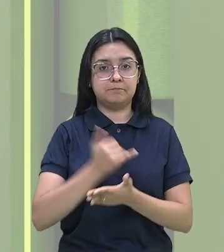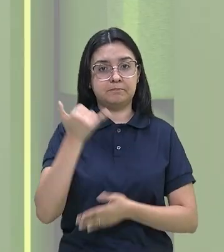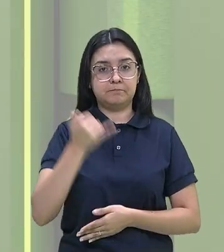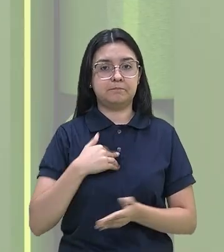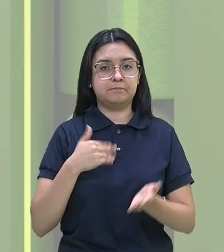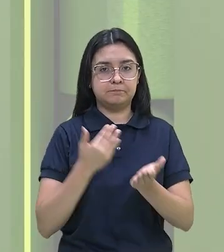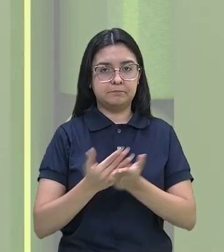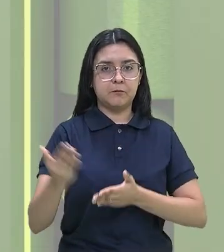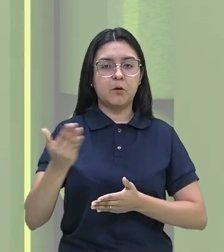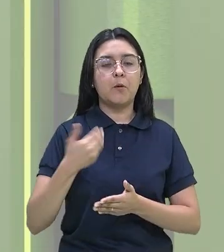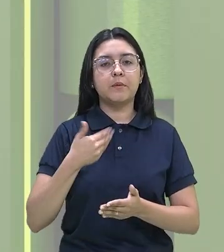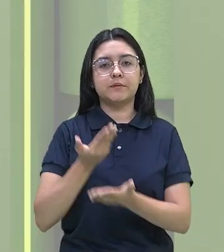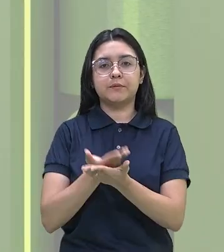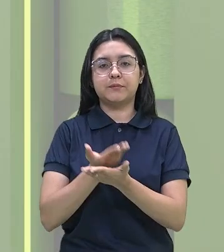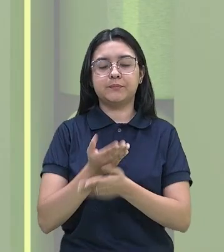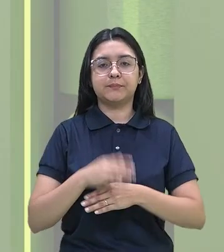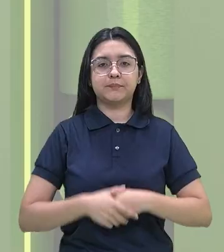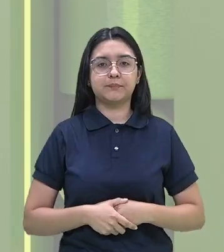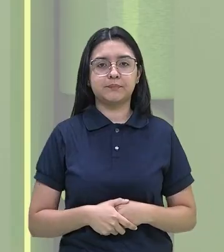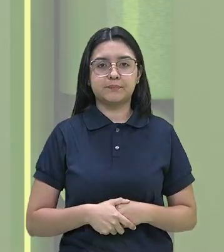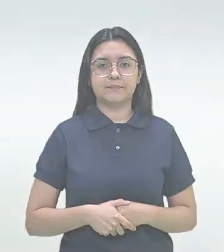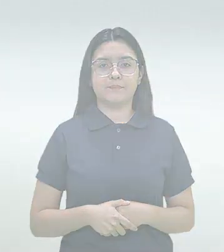mão e vamos para a nossa aula.